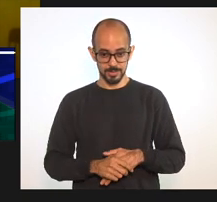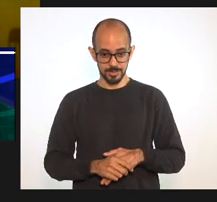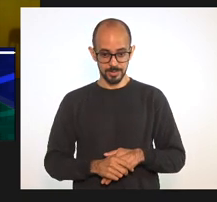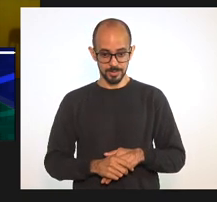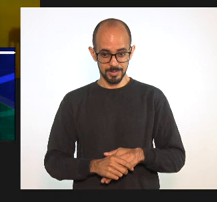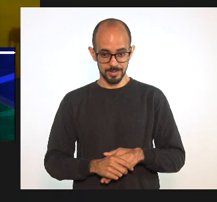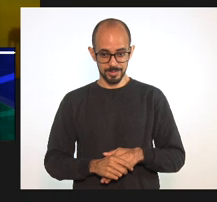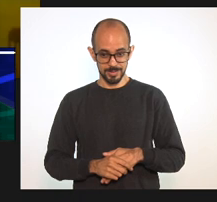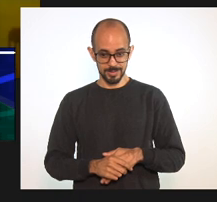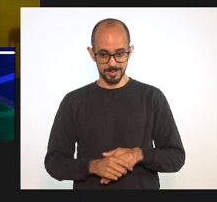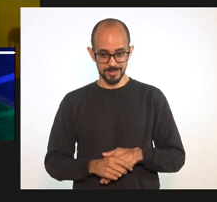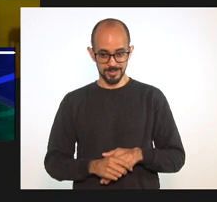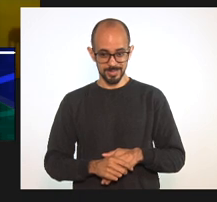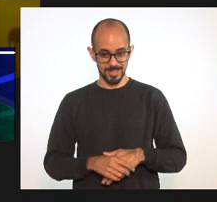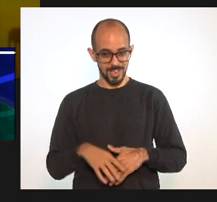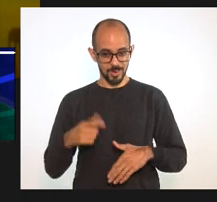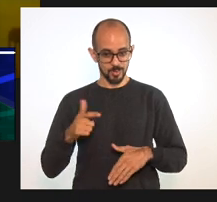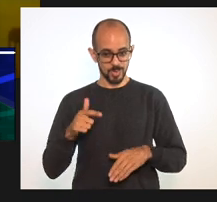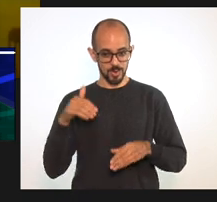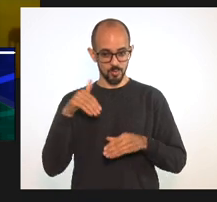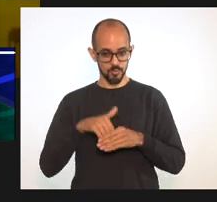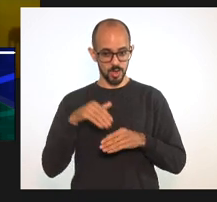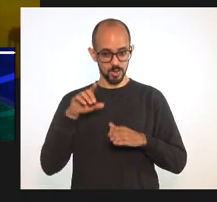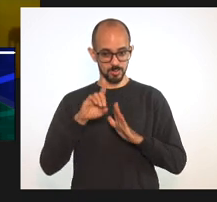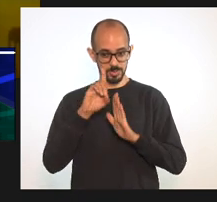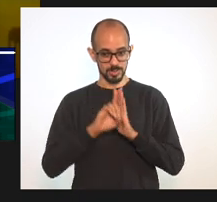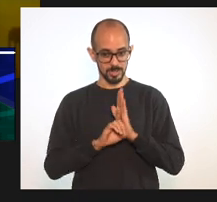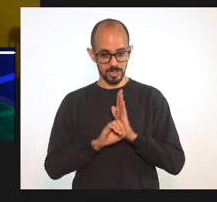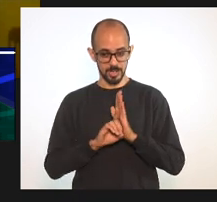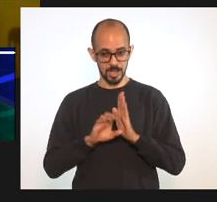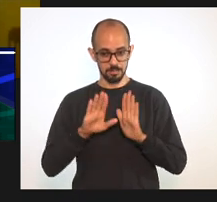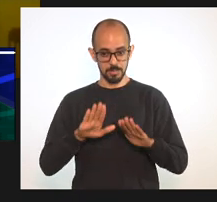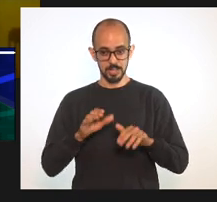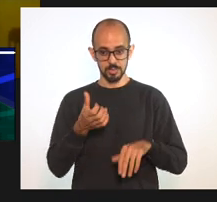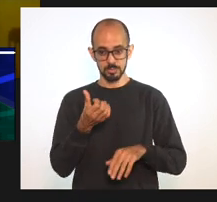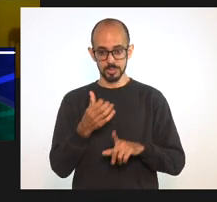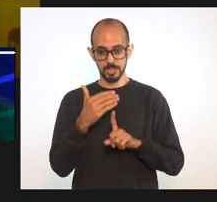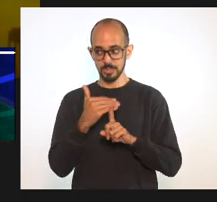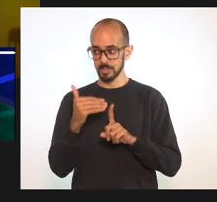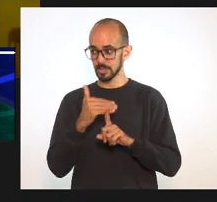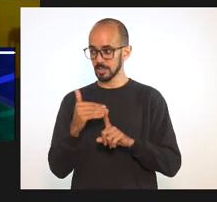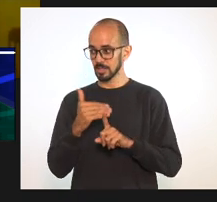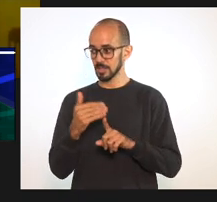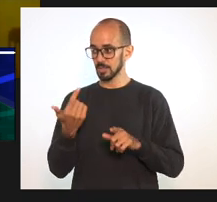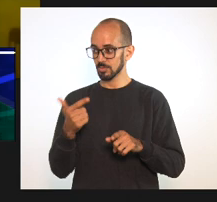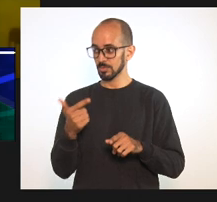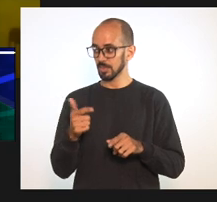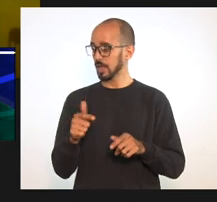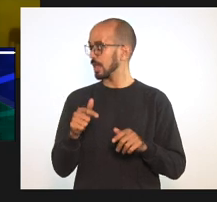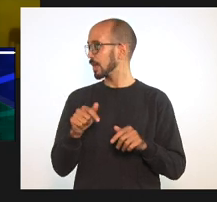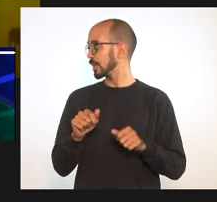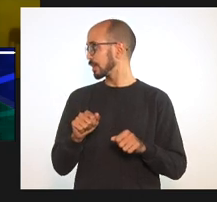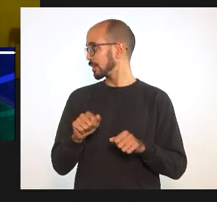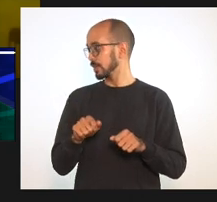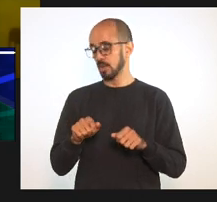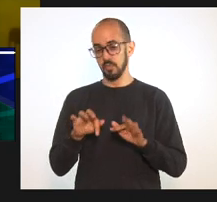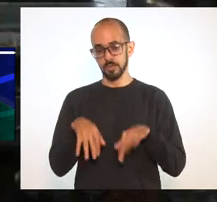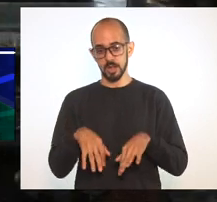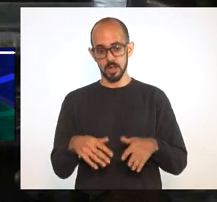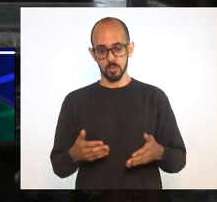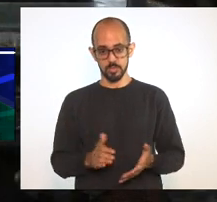Não tem voto para declarar, mas como são 18h30, não vai haver mais expediente final. Deputada